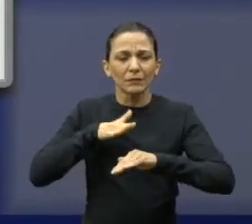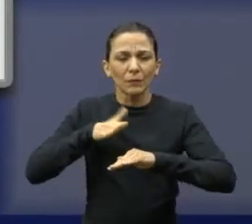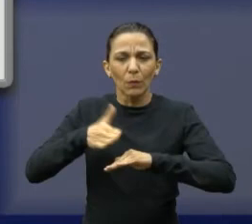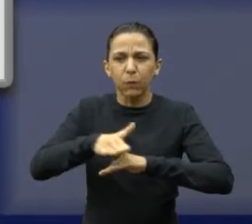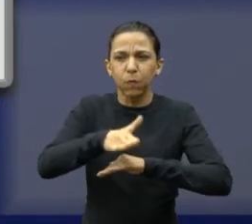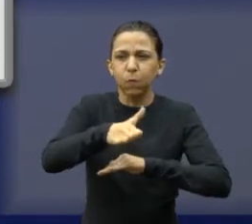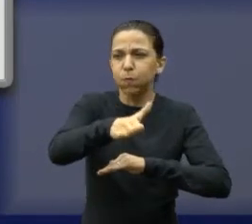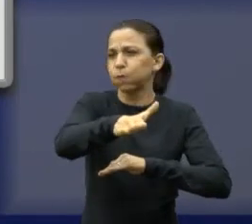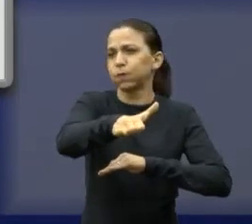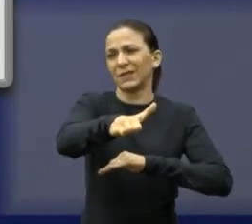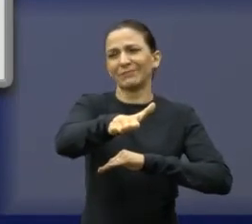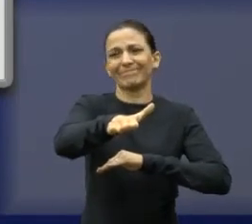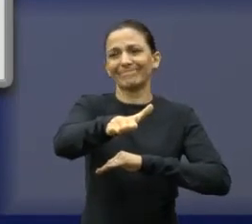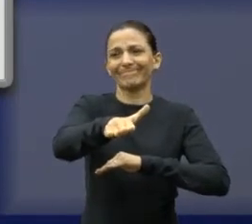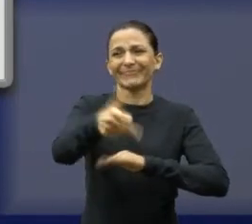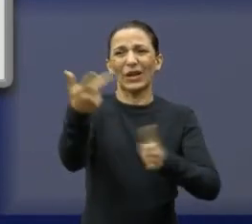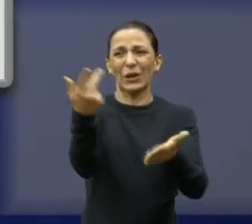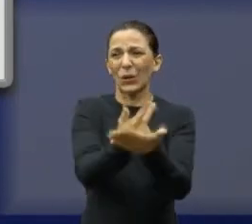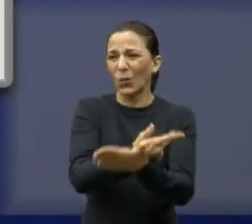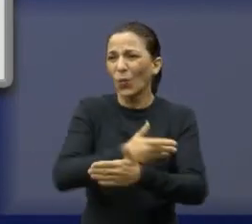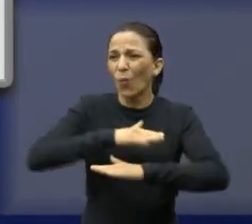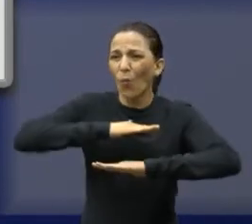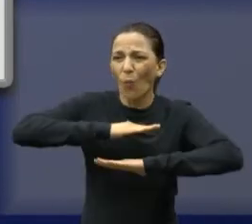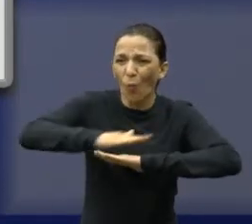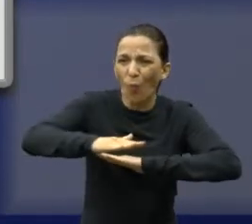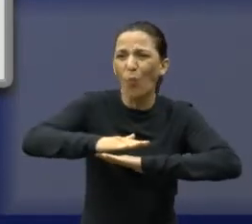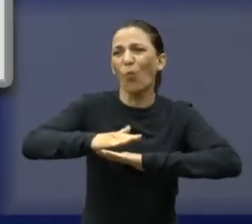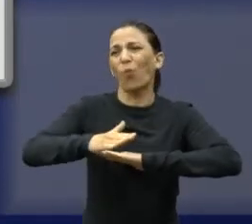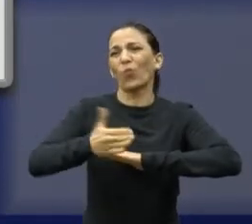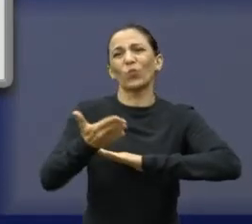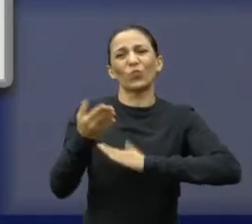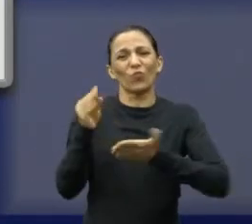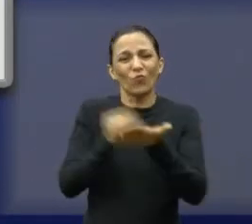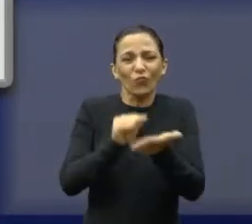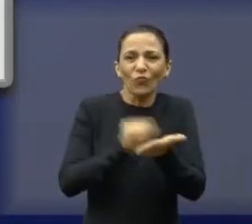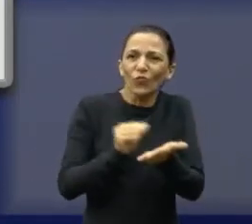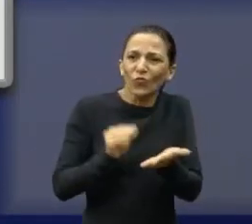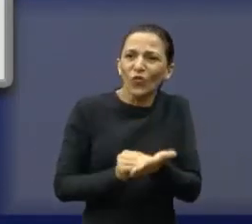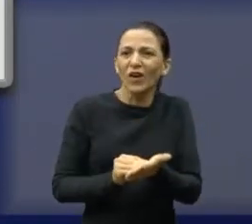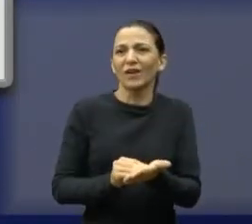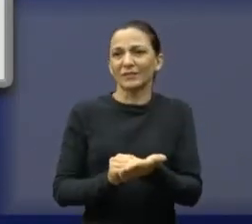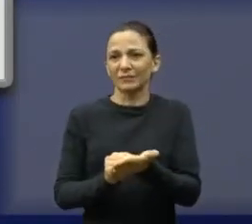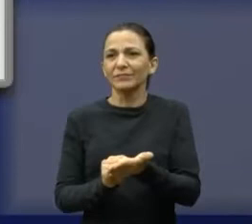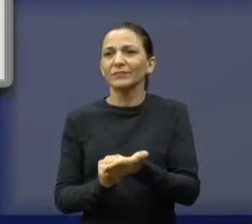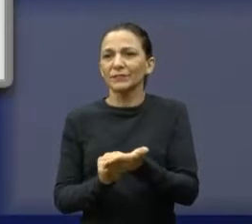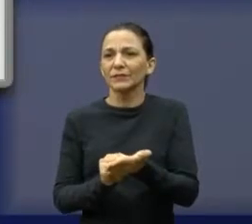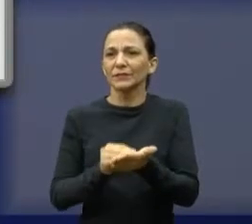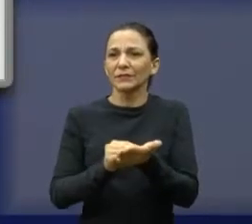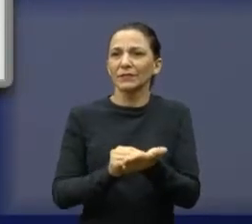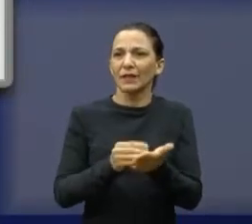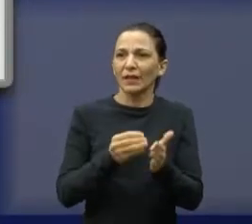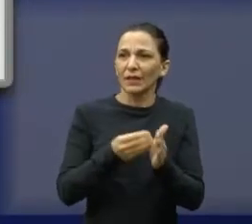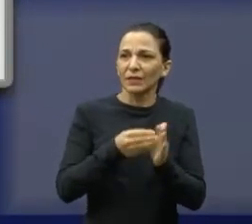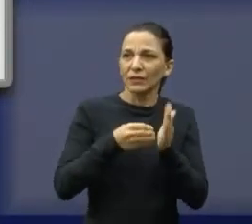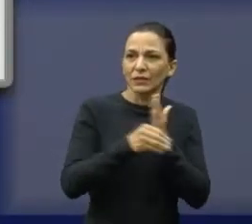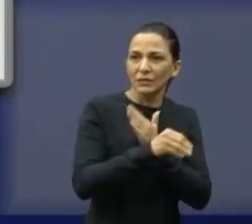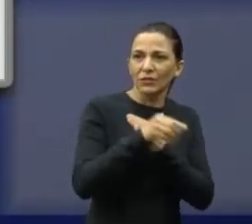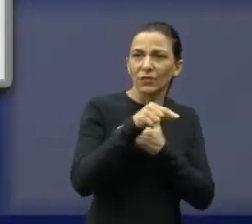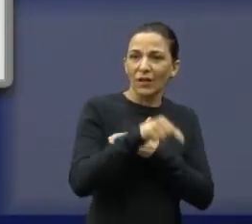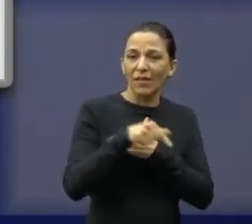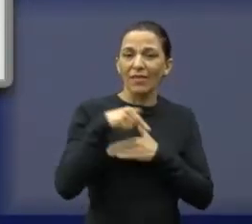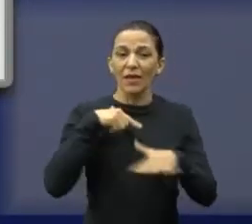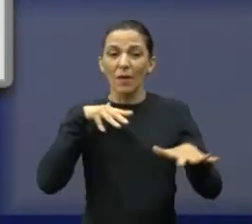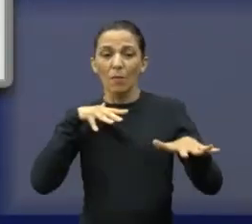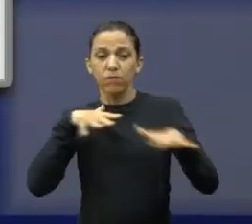Agora tem que falar também, né? Precisa ser feito também. Foi protocolado essa indicação junto ao executivo. É uma rua aí no tráfego grande